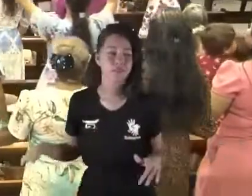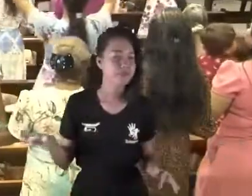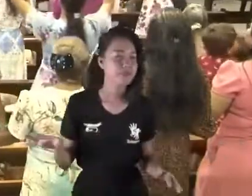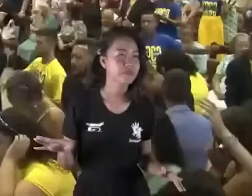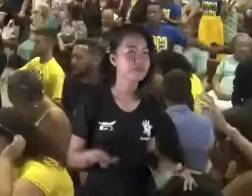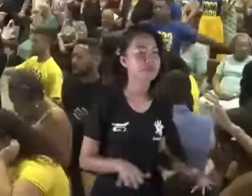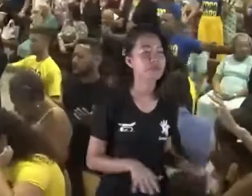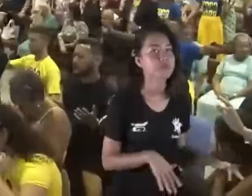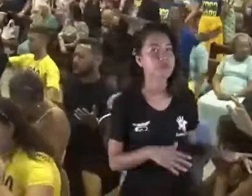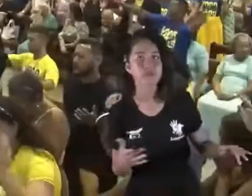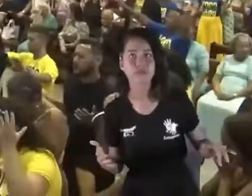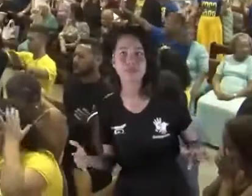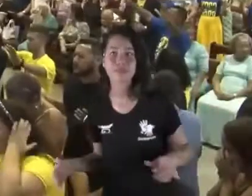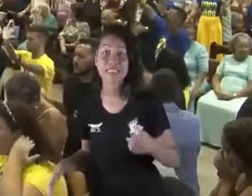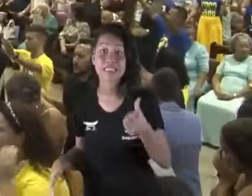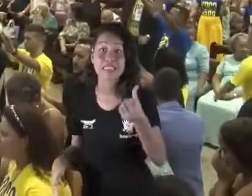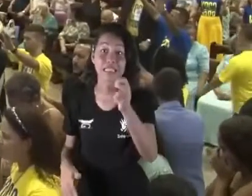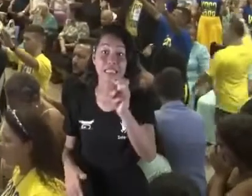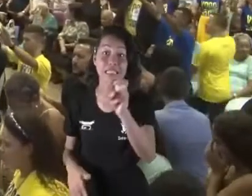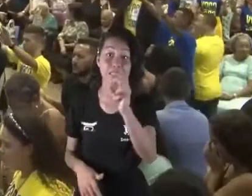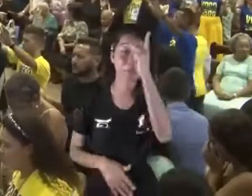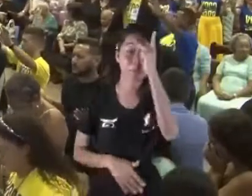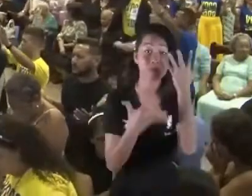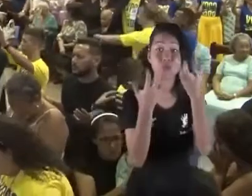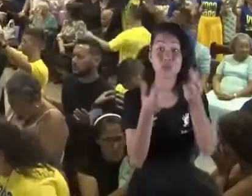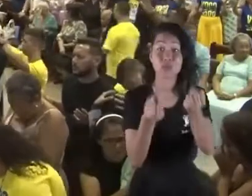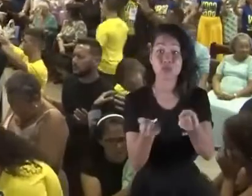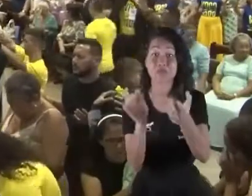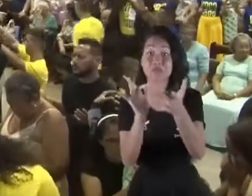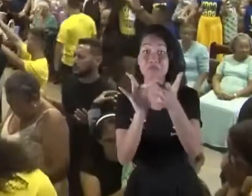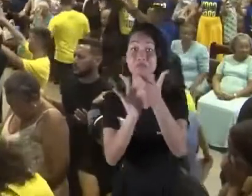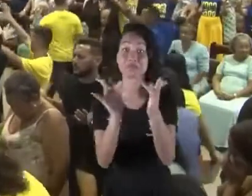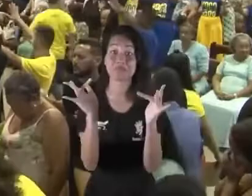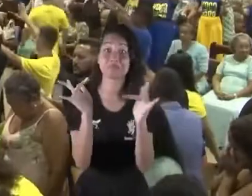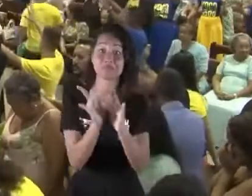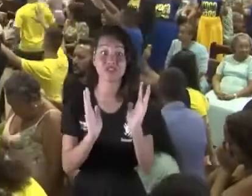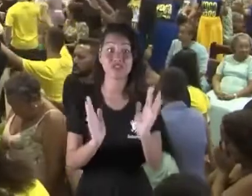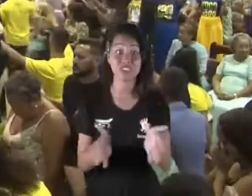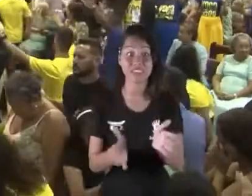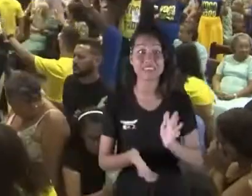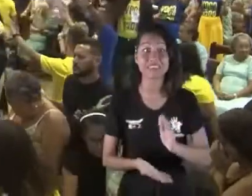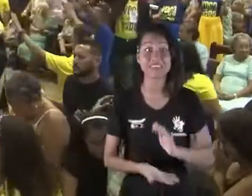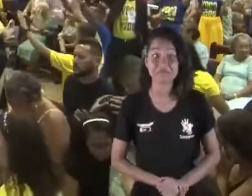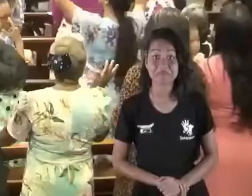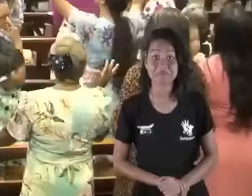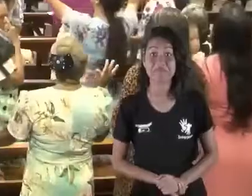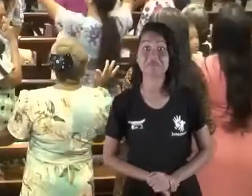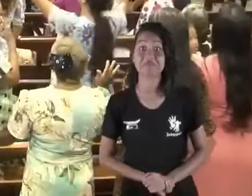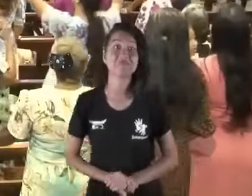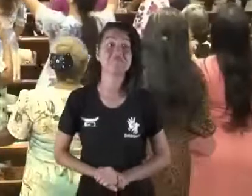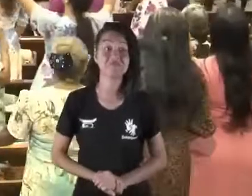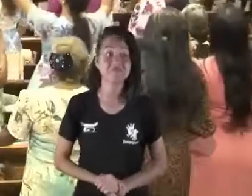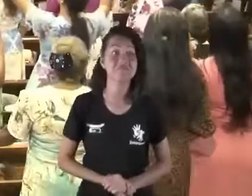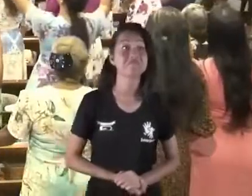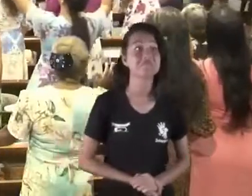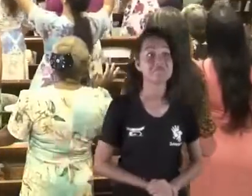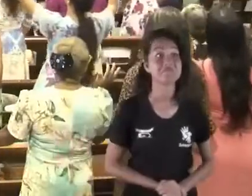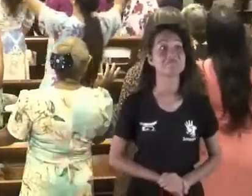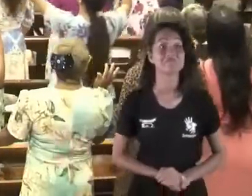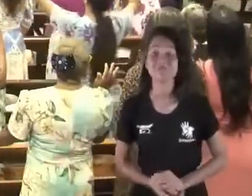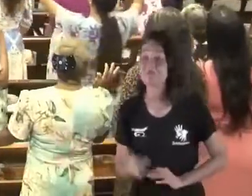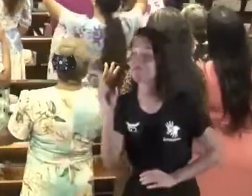65? 65. Davi 66. Esquecido. Cuidando de ovelha